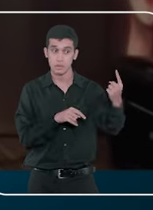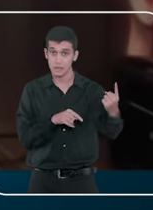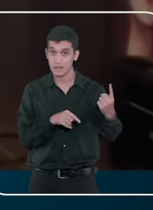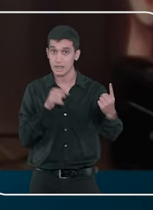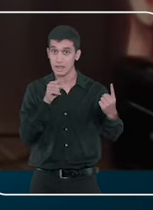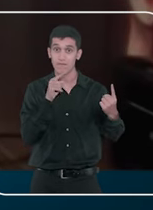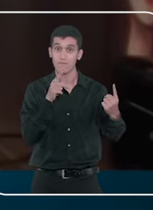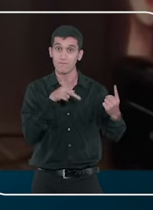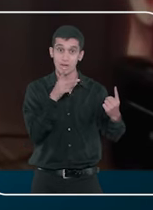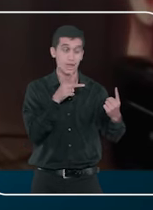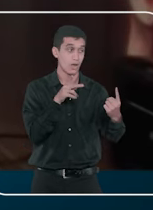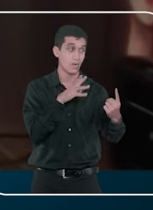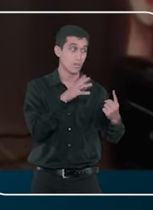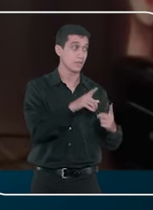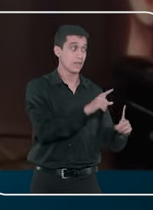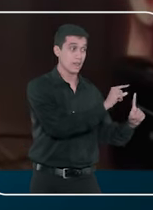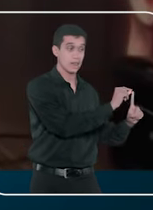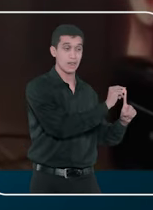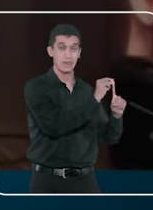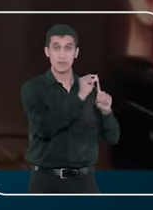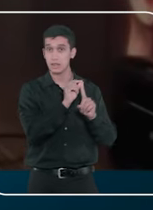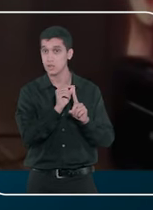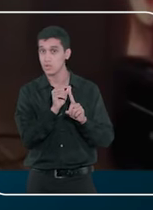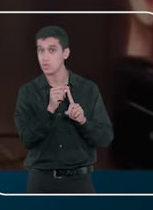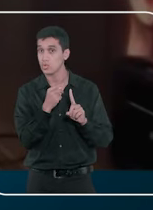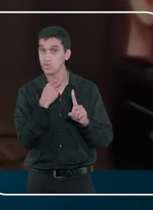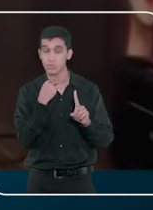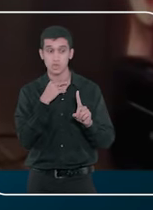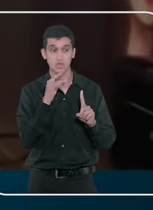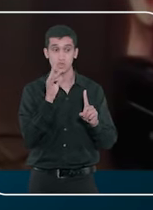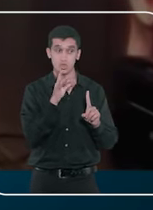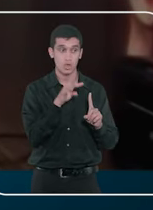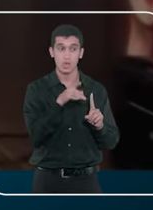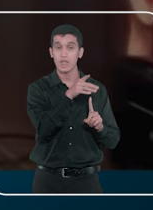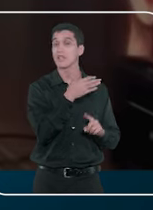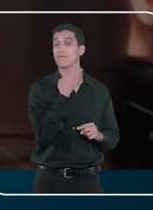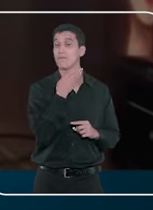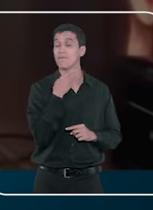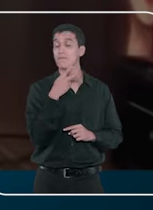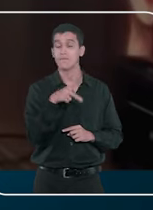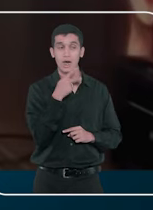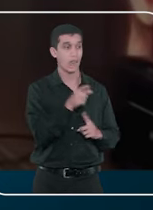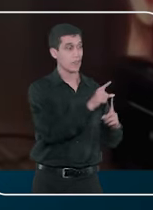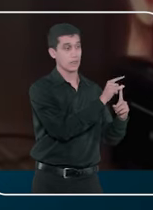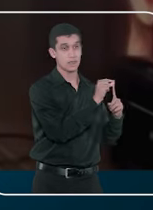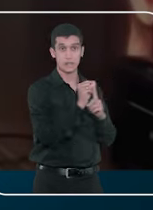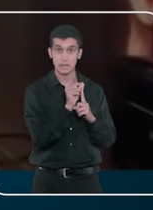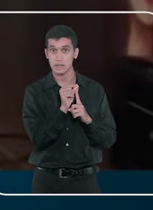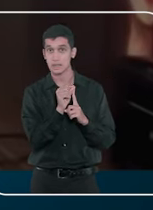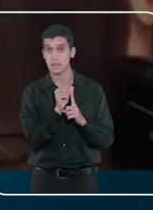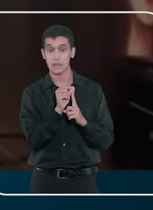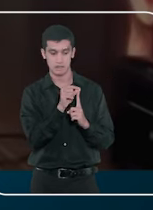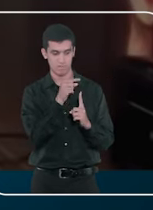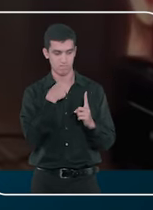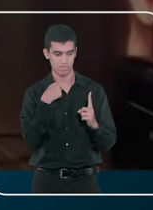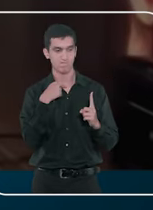colaborador não é de per si suficiente se não houver elementos